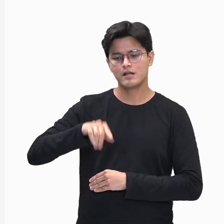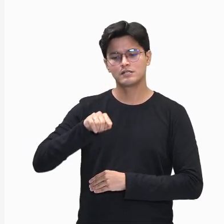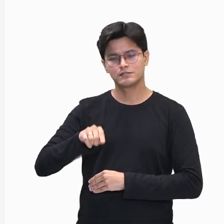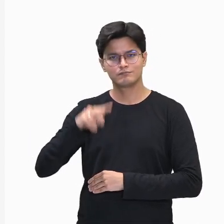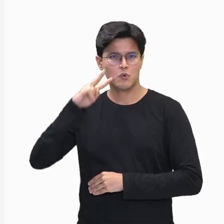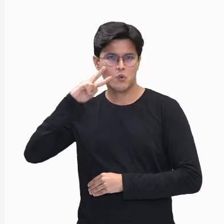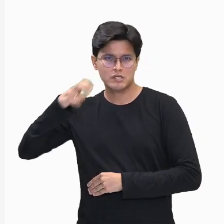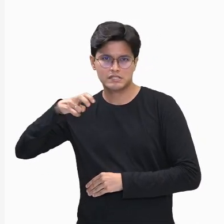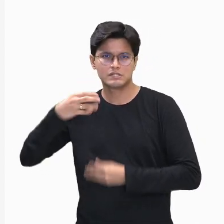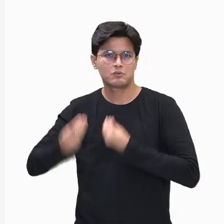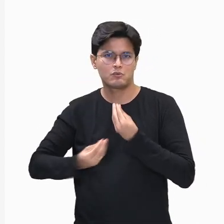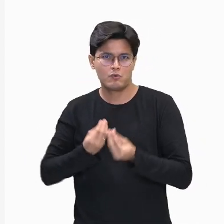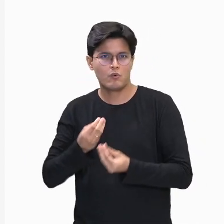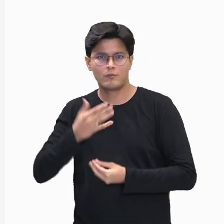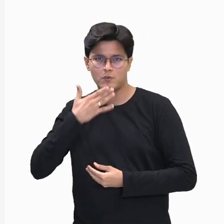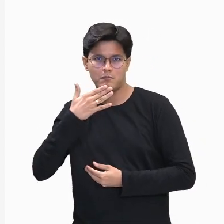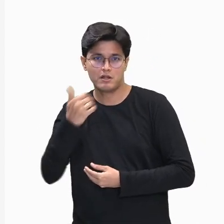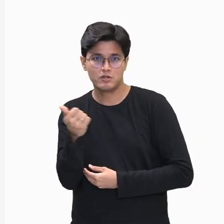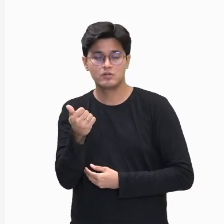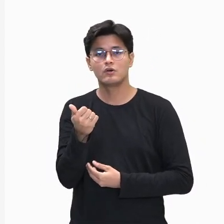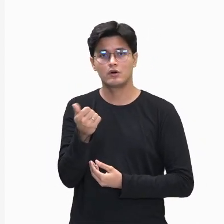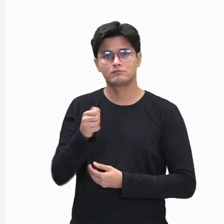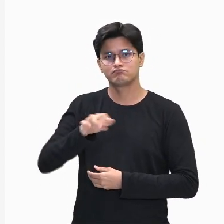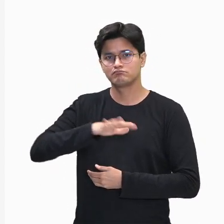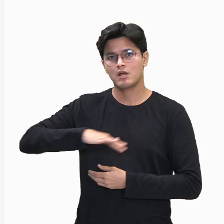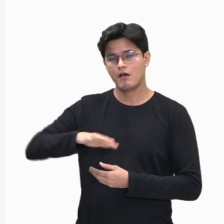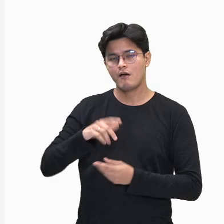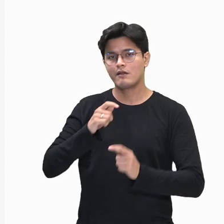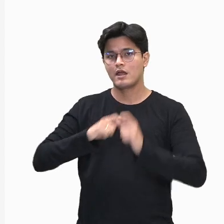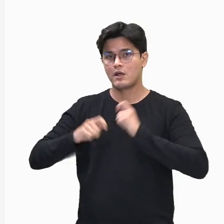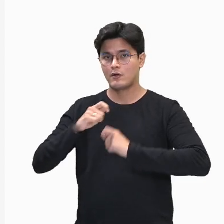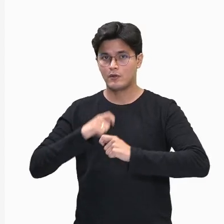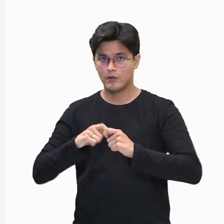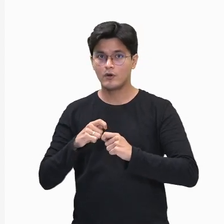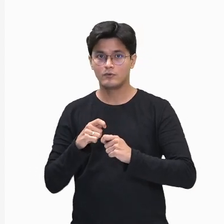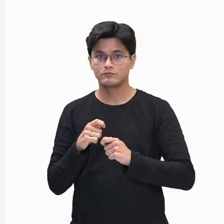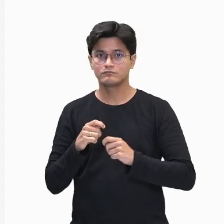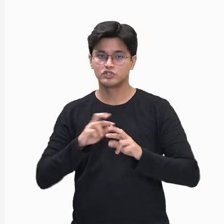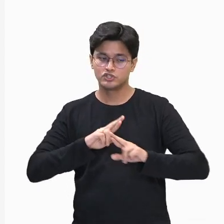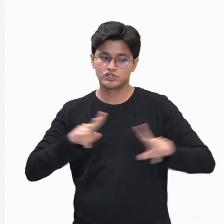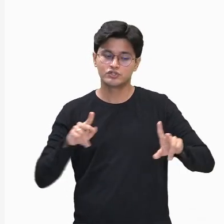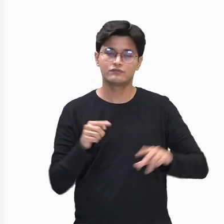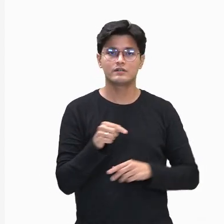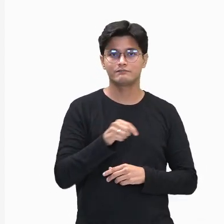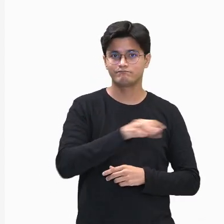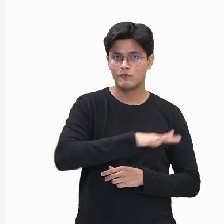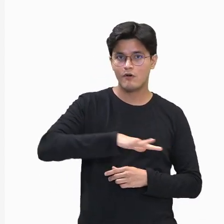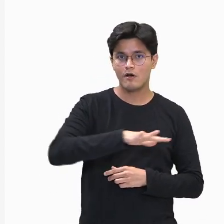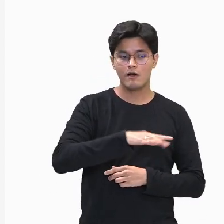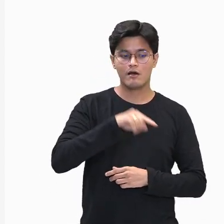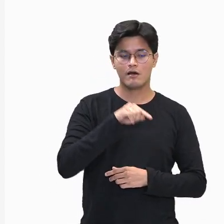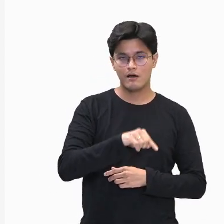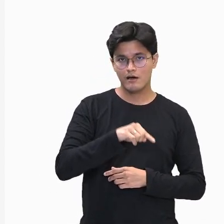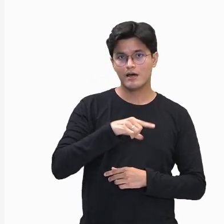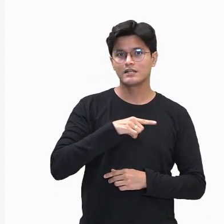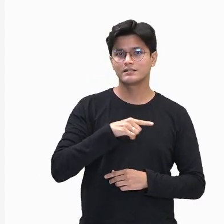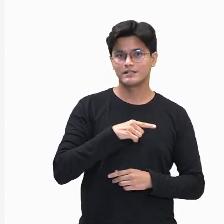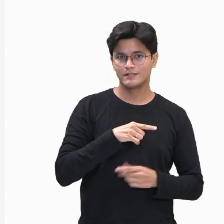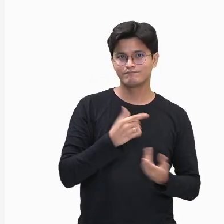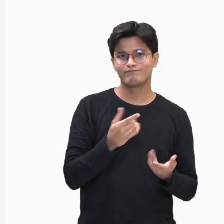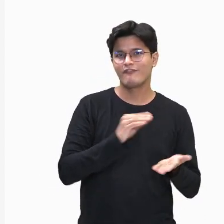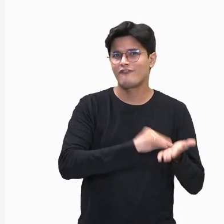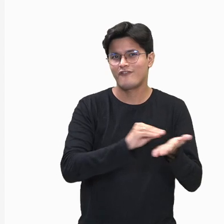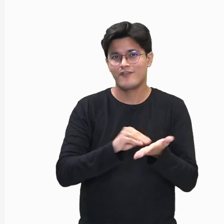no sentido do desenvolvimento econômico, diferentes daquelas que são menos contempladas, vão